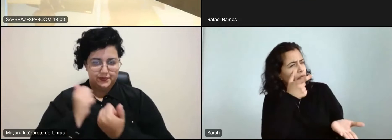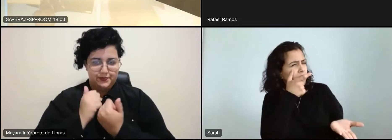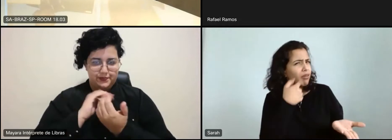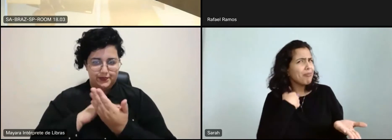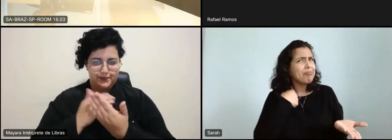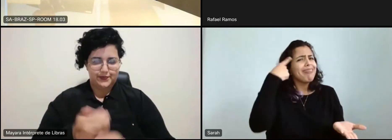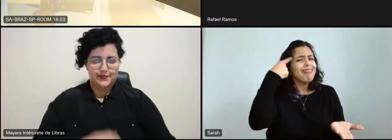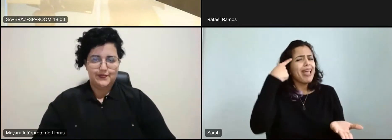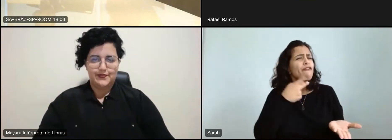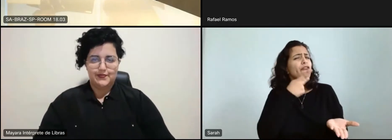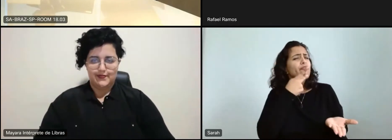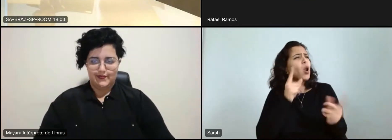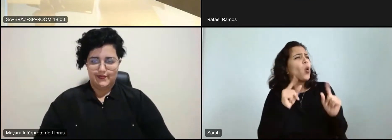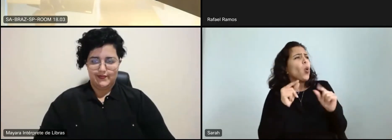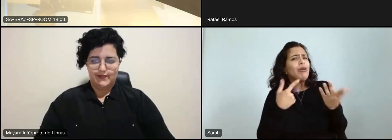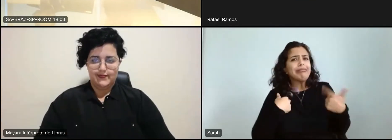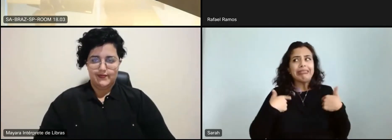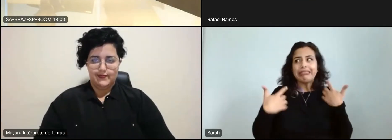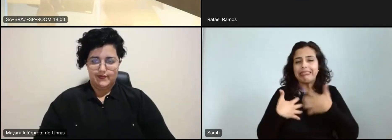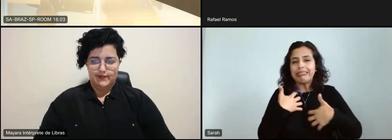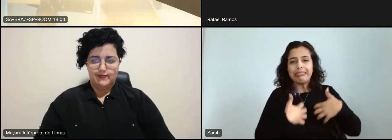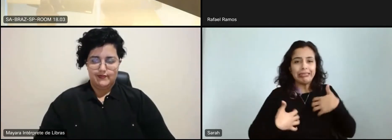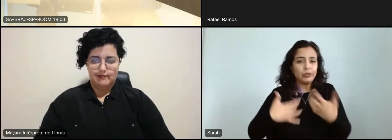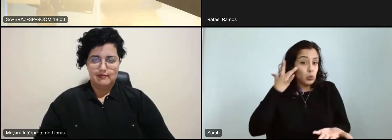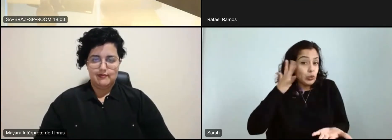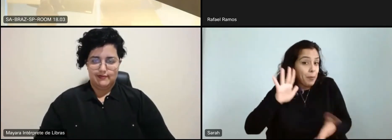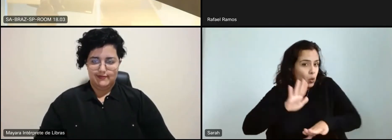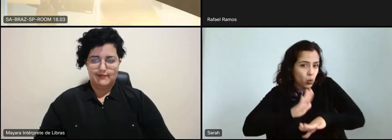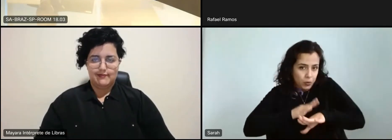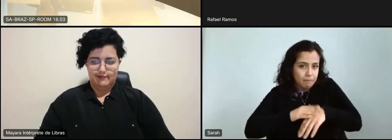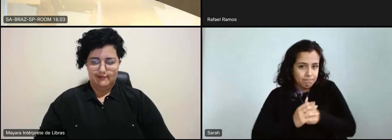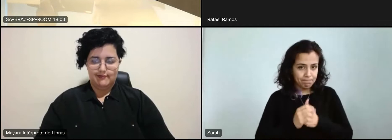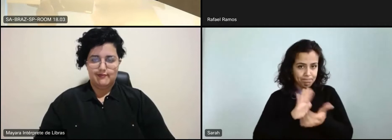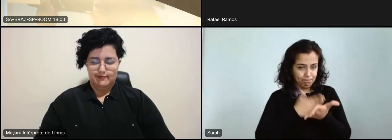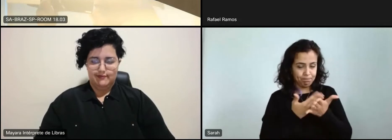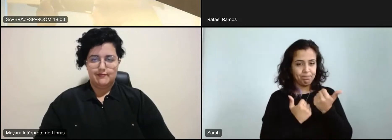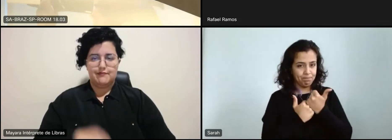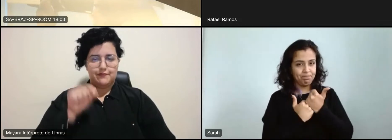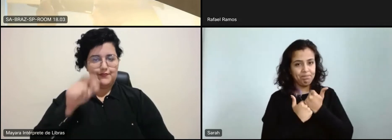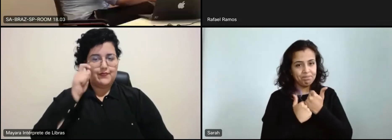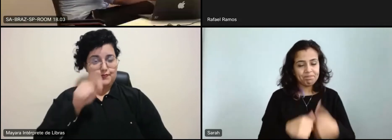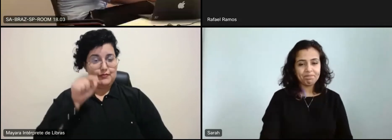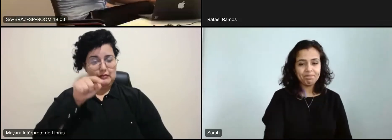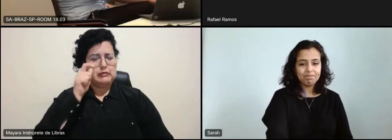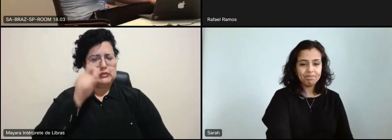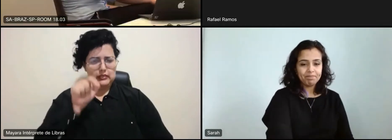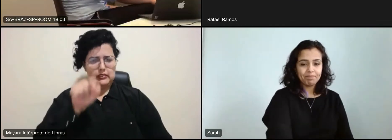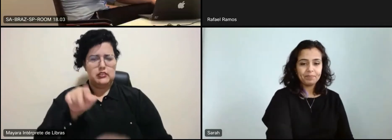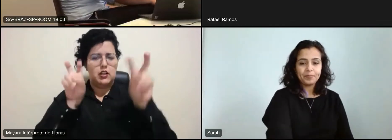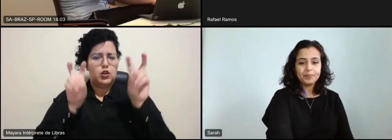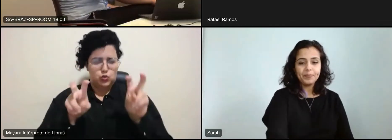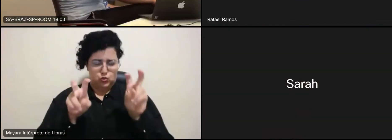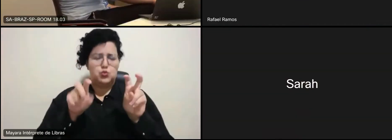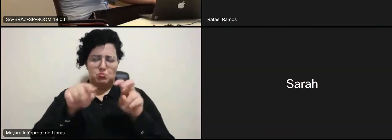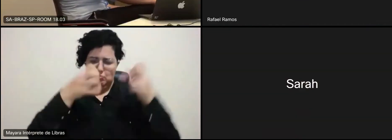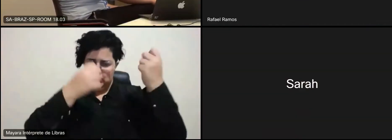eu também. faço, sabe, nessa situação? É, e eu acho que a gente precisa elucidar uma coisa bem interessante nesse ponto, nessa situação, nesse cenário que você